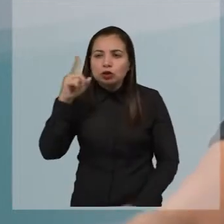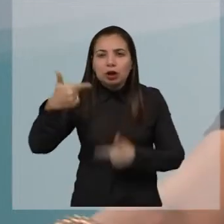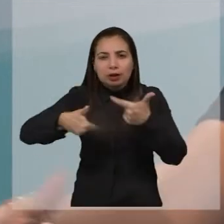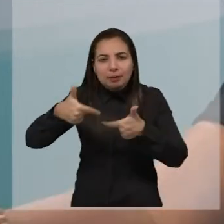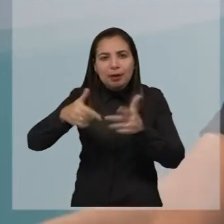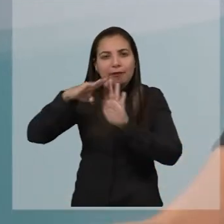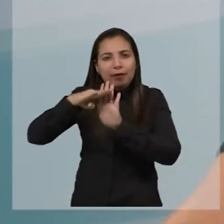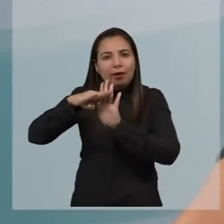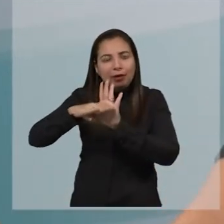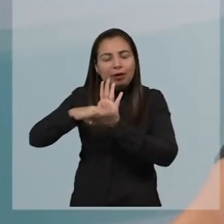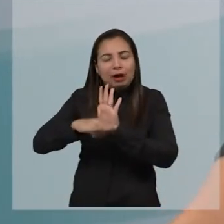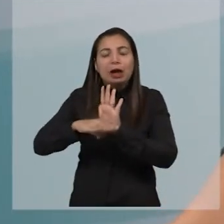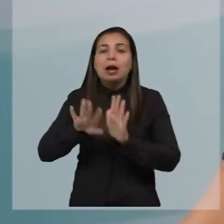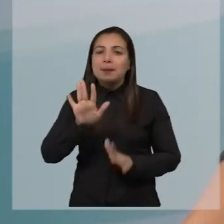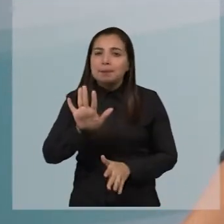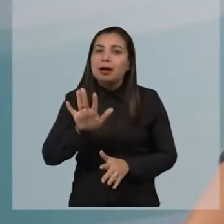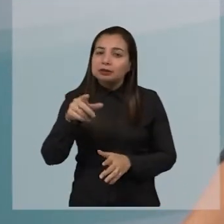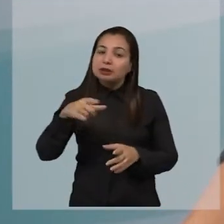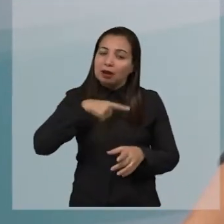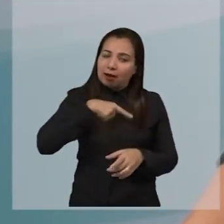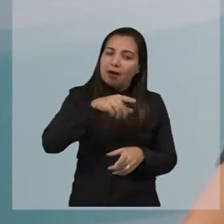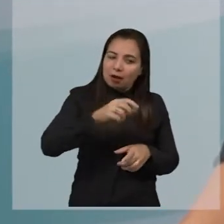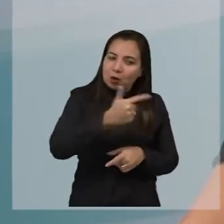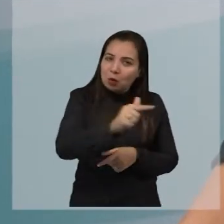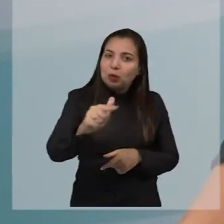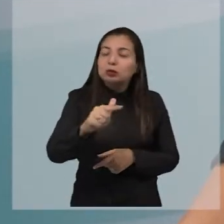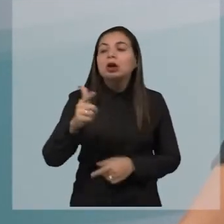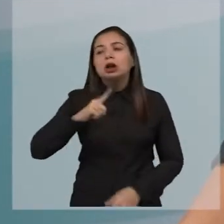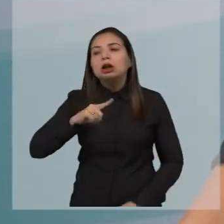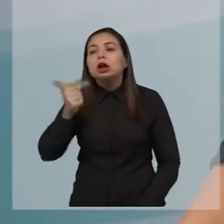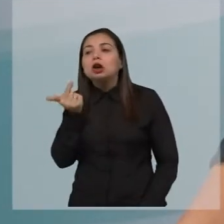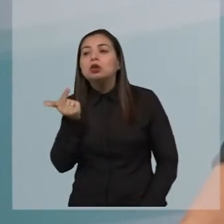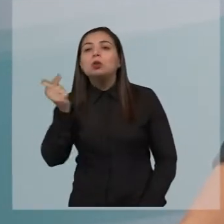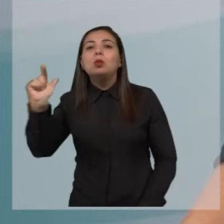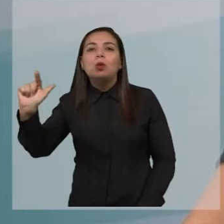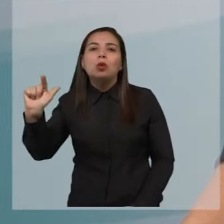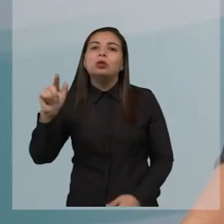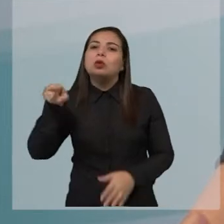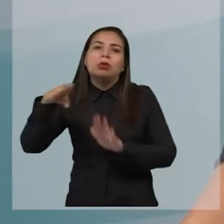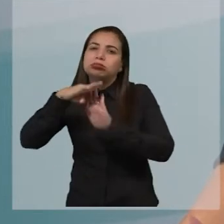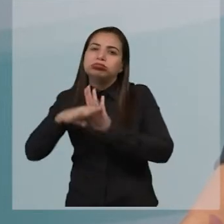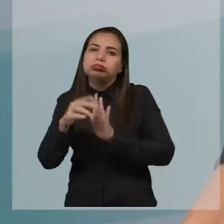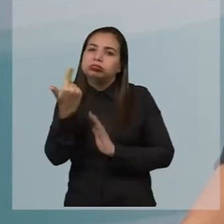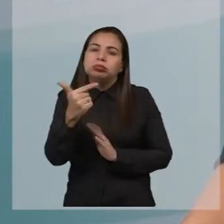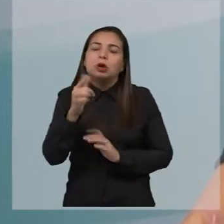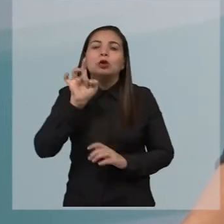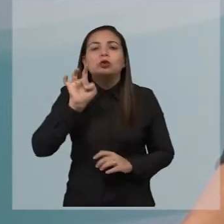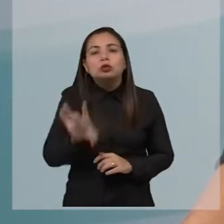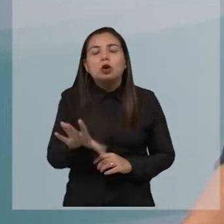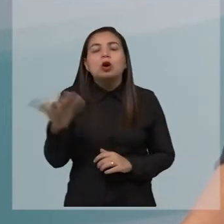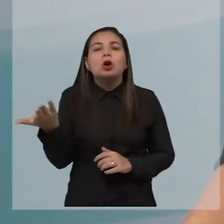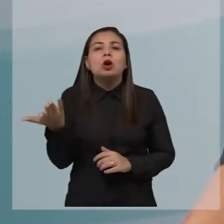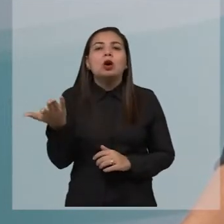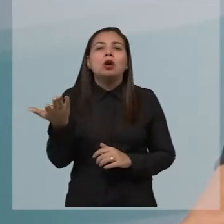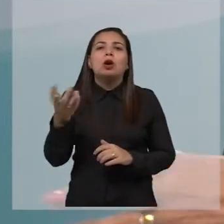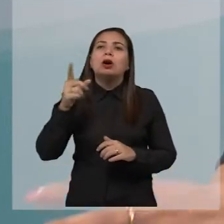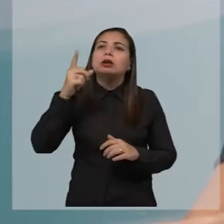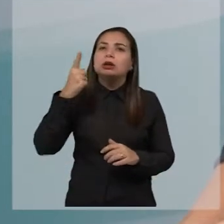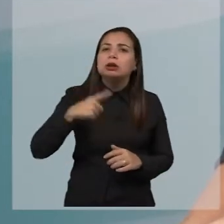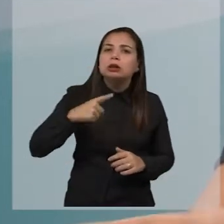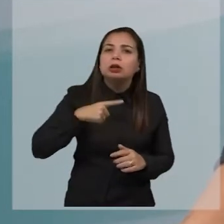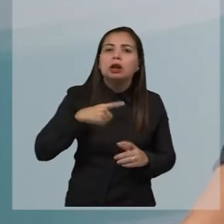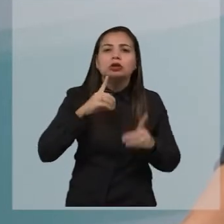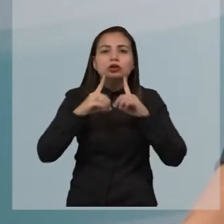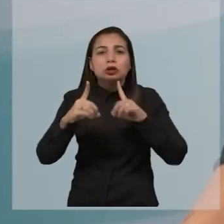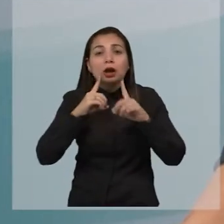essa complementação da formação, né? Que é o Cine Diálogo, que é um momento que um filme escolhido